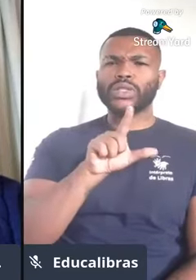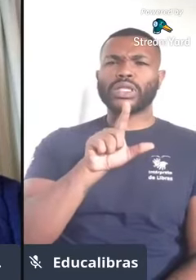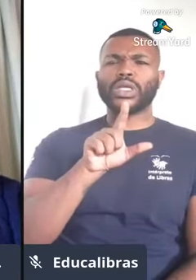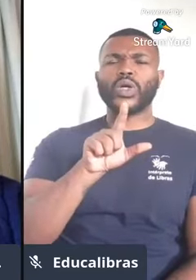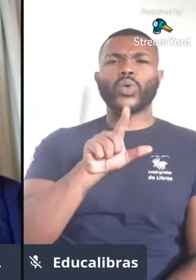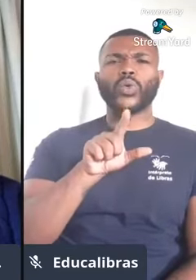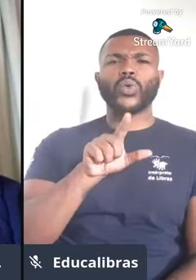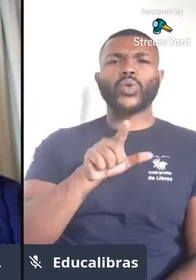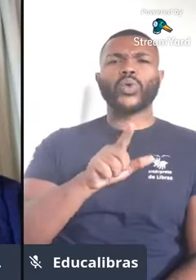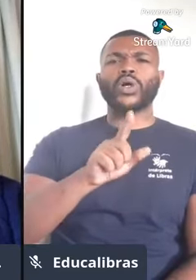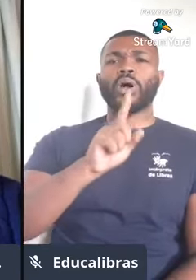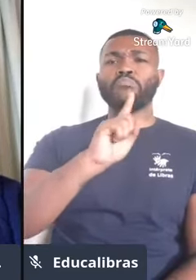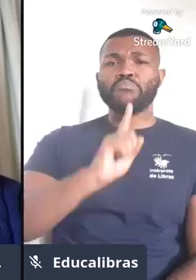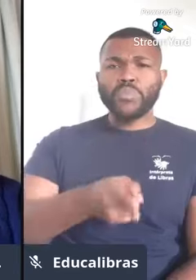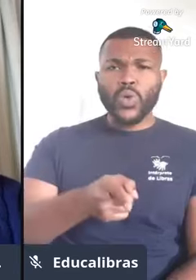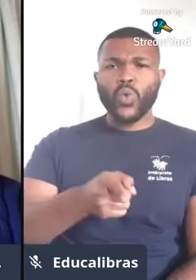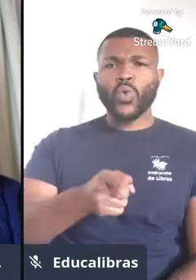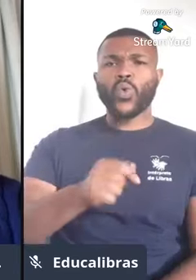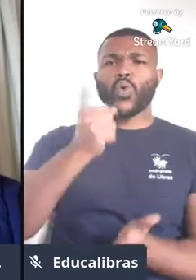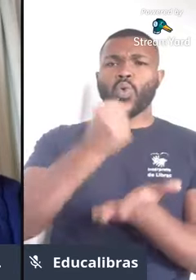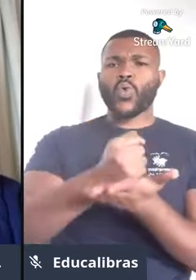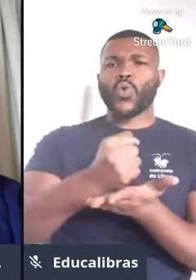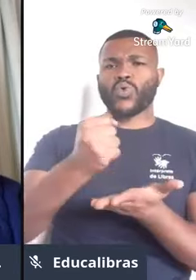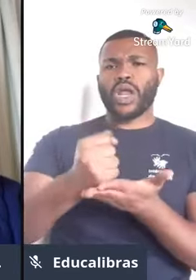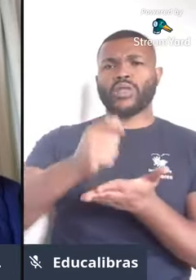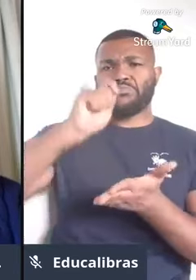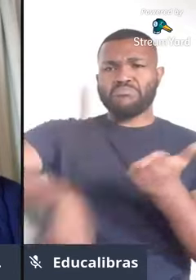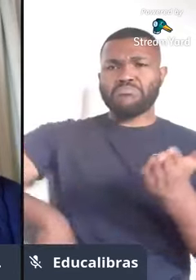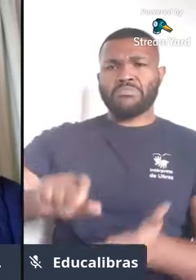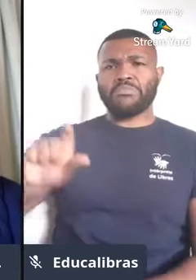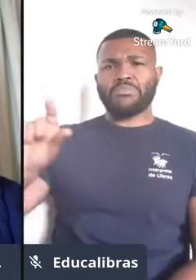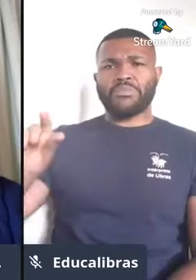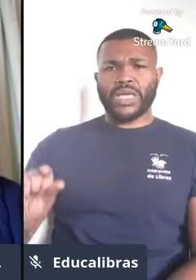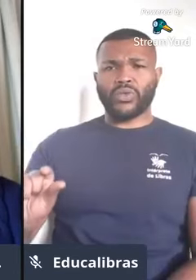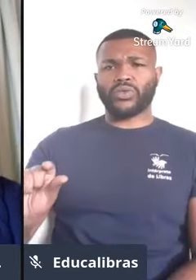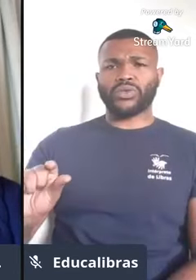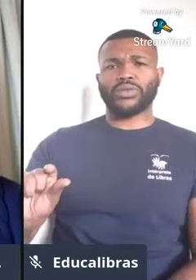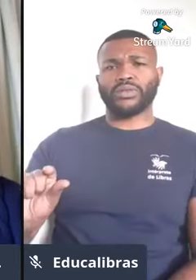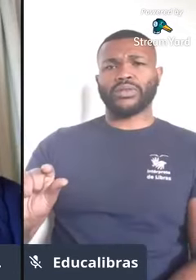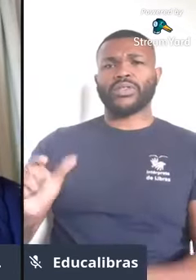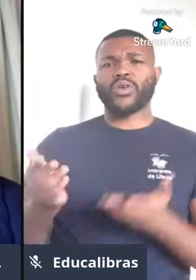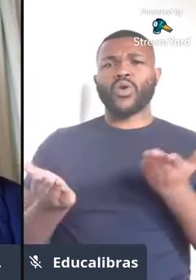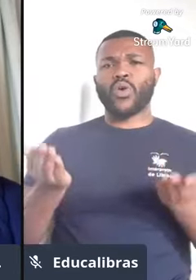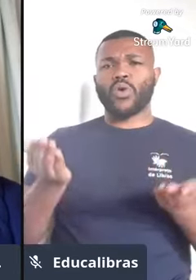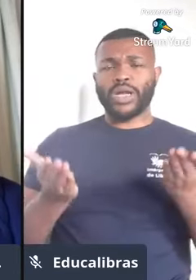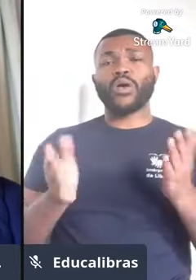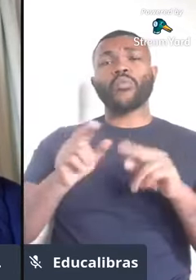1.000 contratações relativas a esse público nas 9 edições